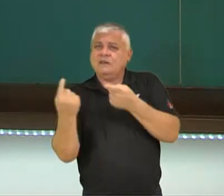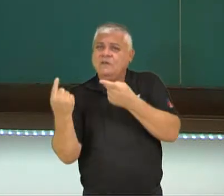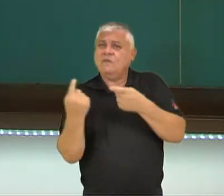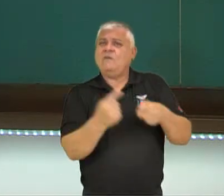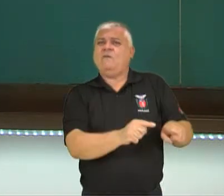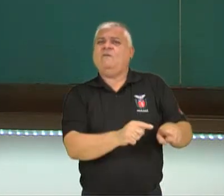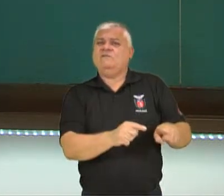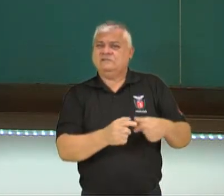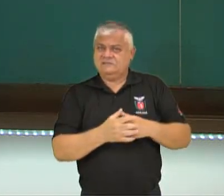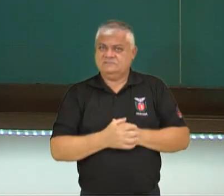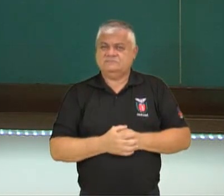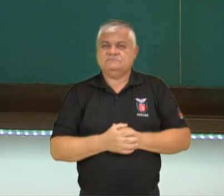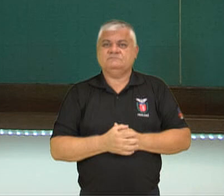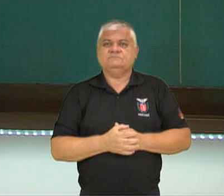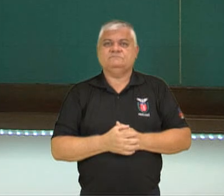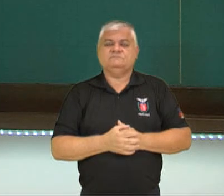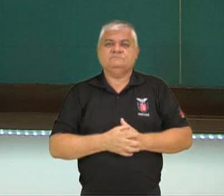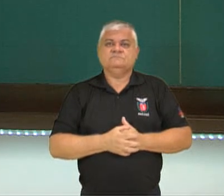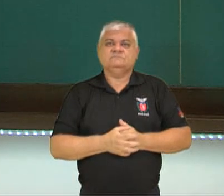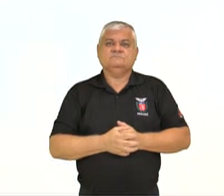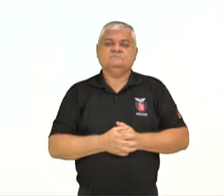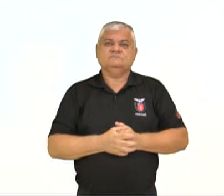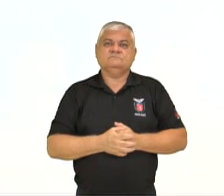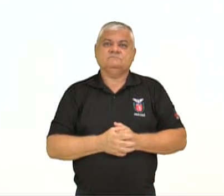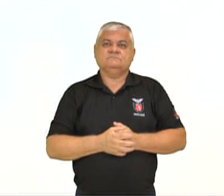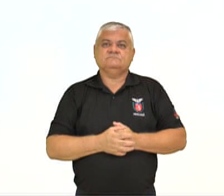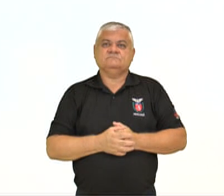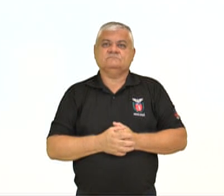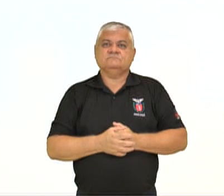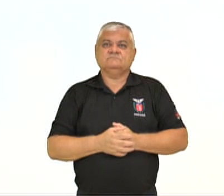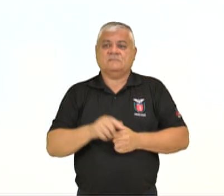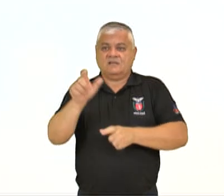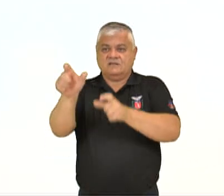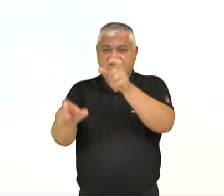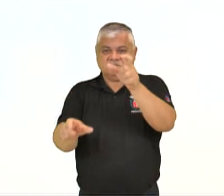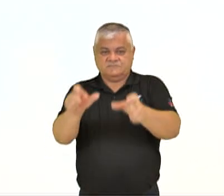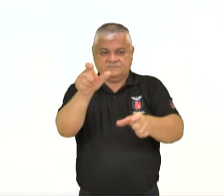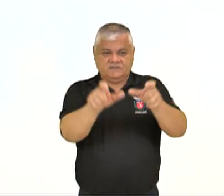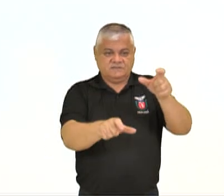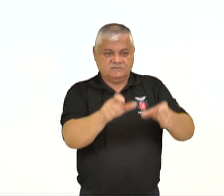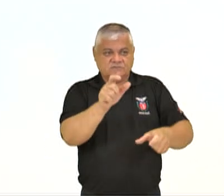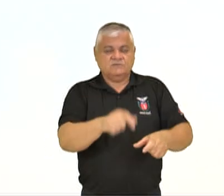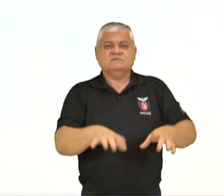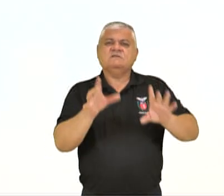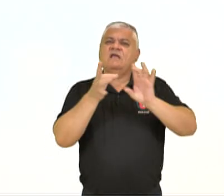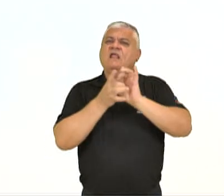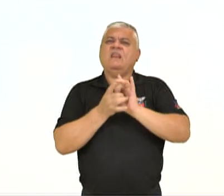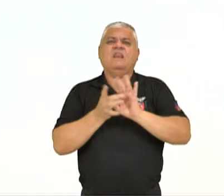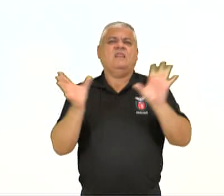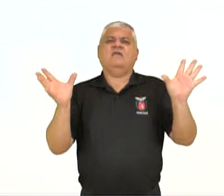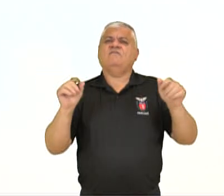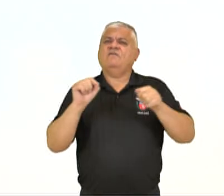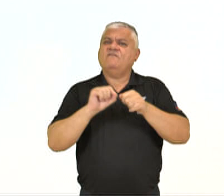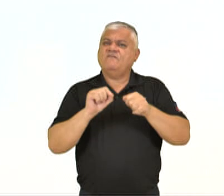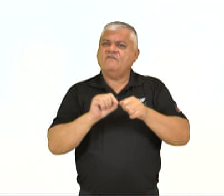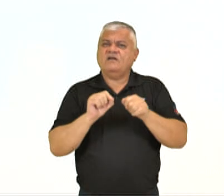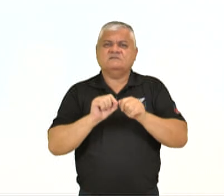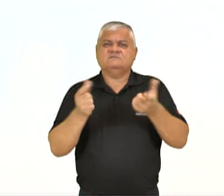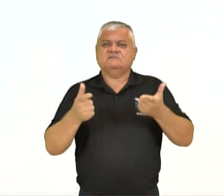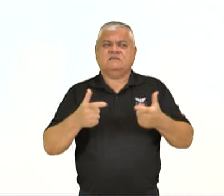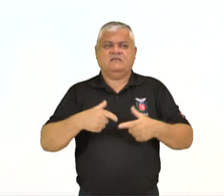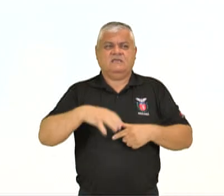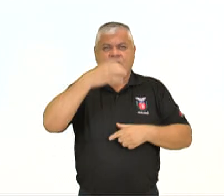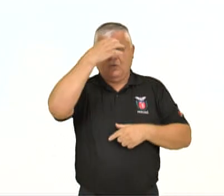do mercantilismo. Os indivíduos eles eram completamente livres para agir sem o